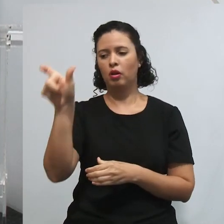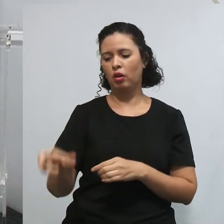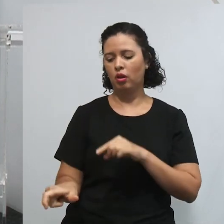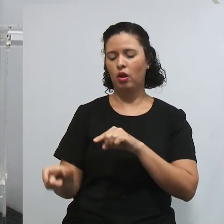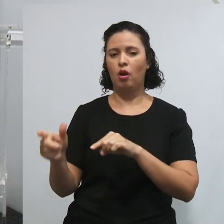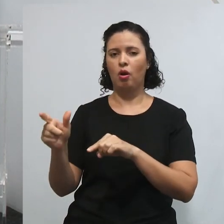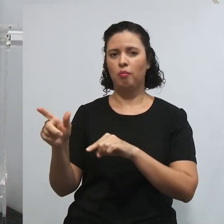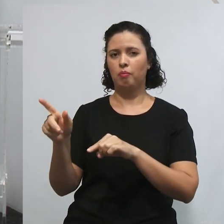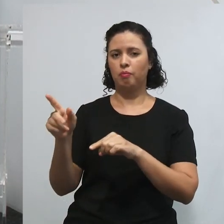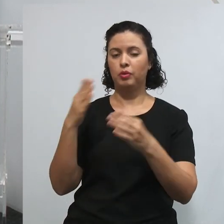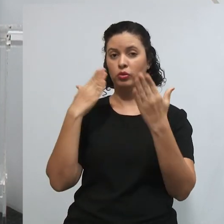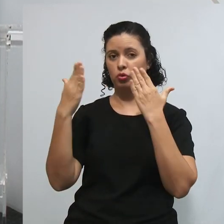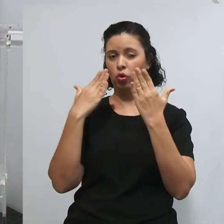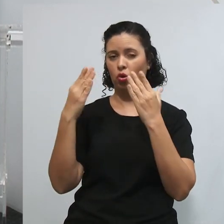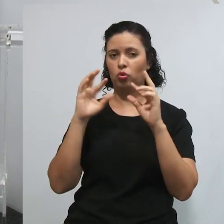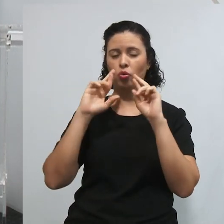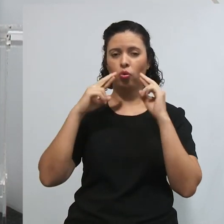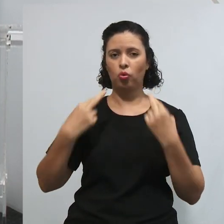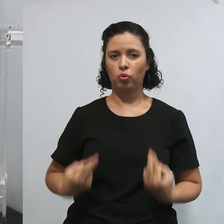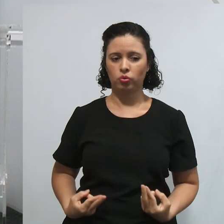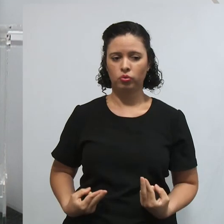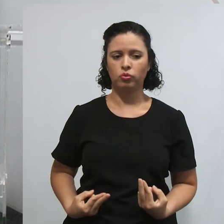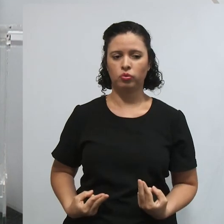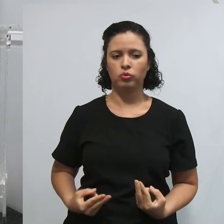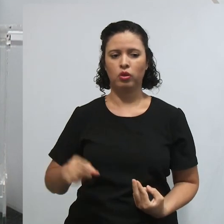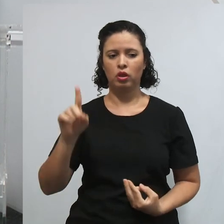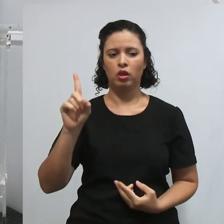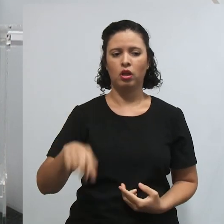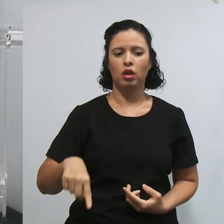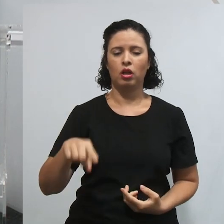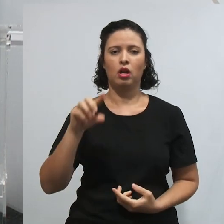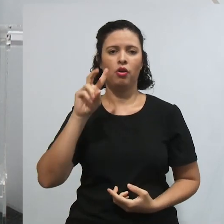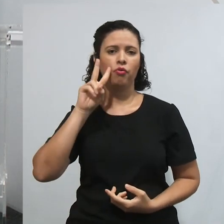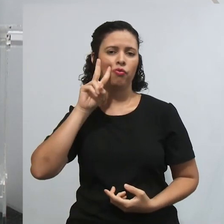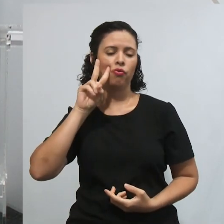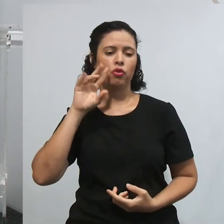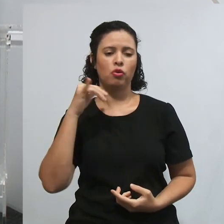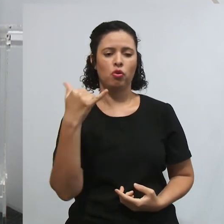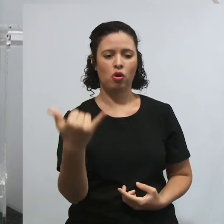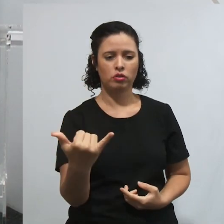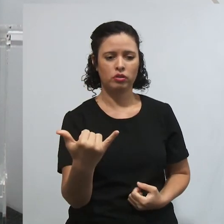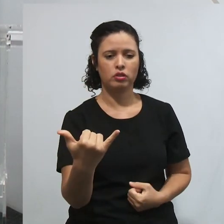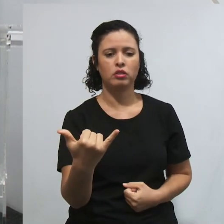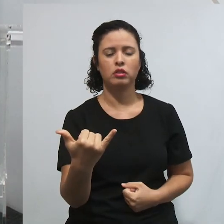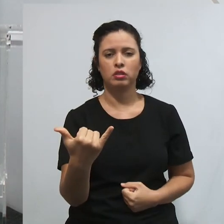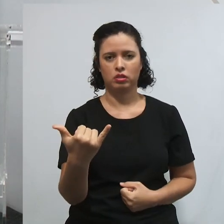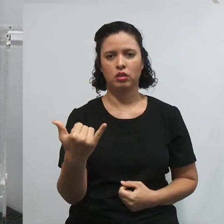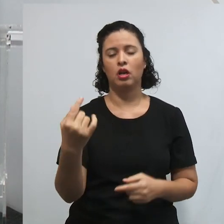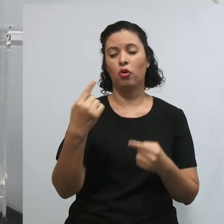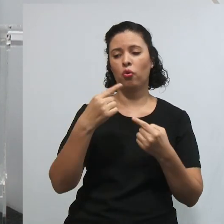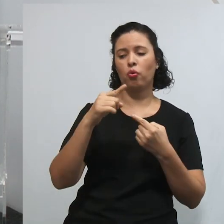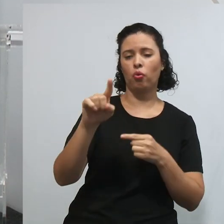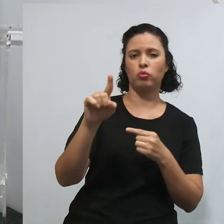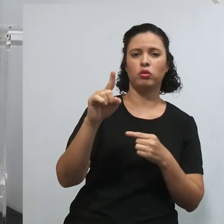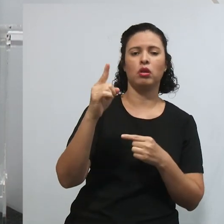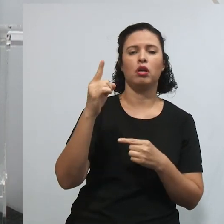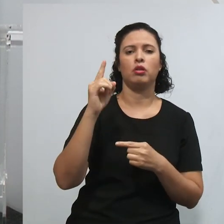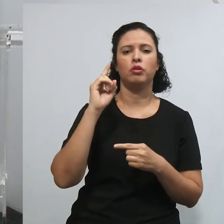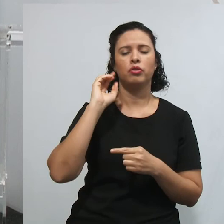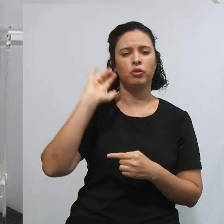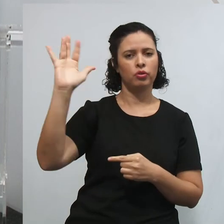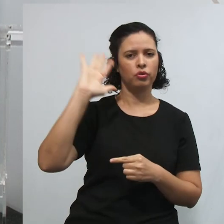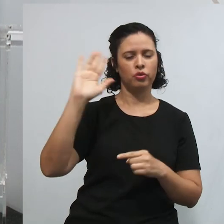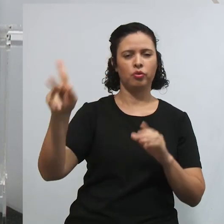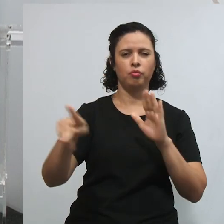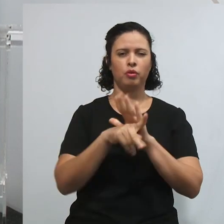psicólogo russo Levi Vygotsky, já no final do século XX. Por isso que ela é contra as teorias que estavam vigentes lá